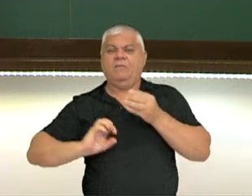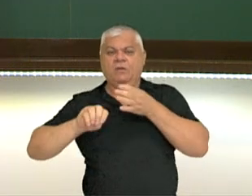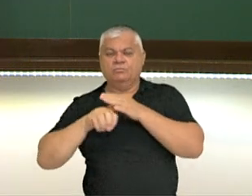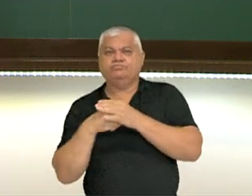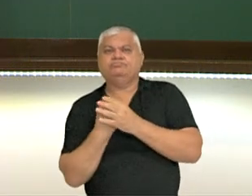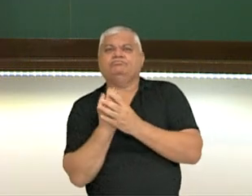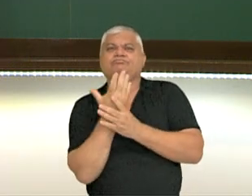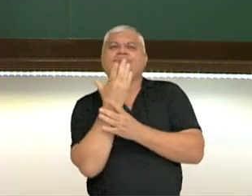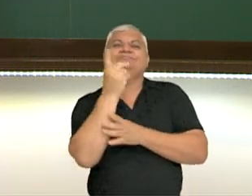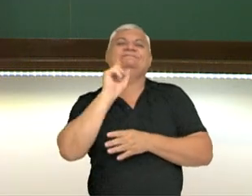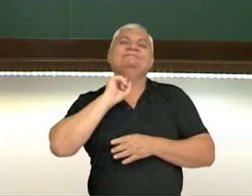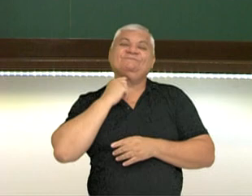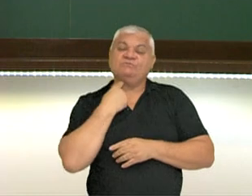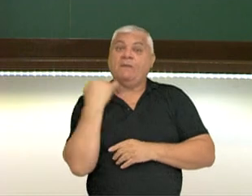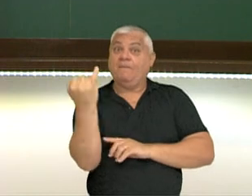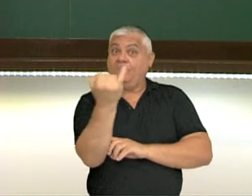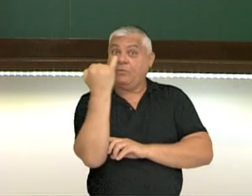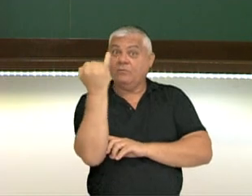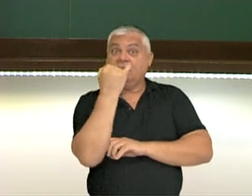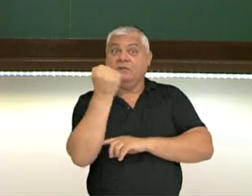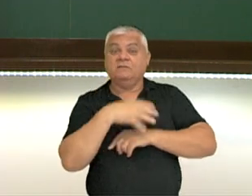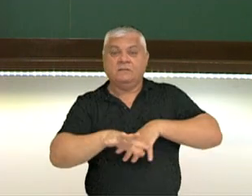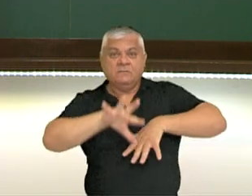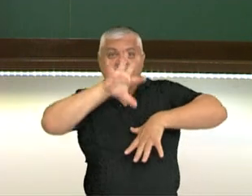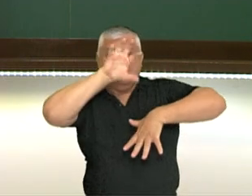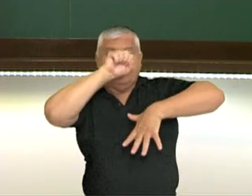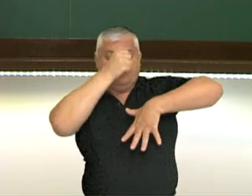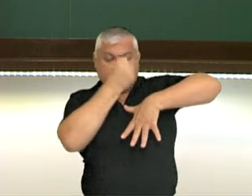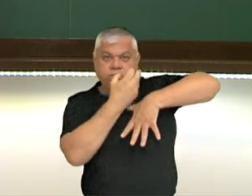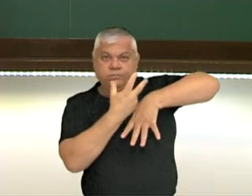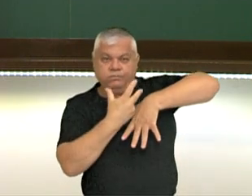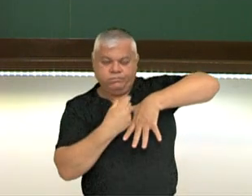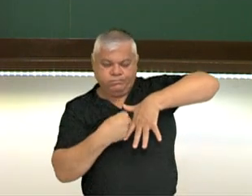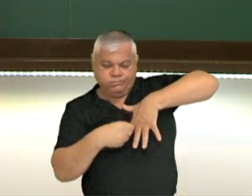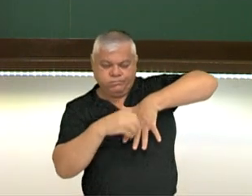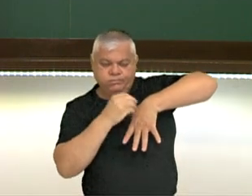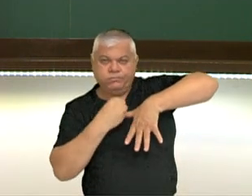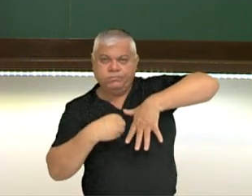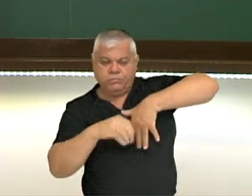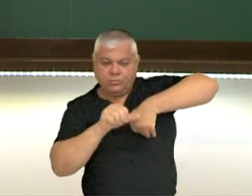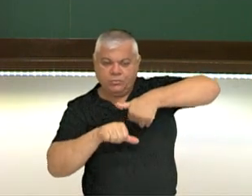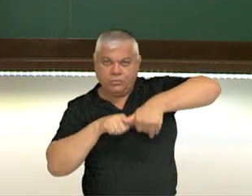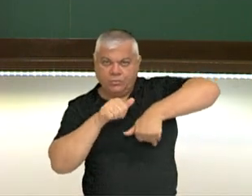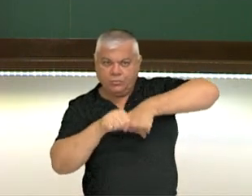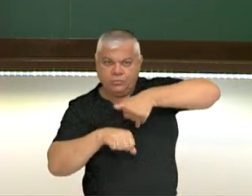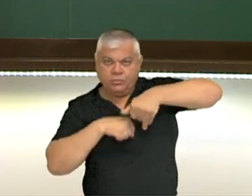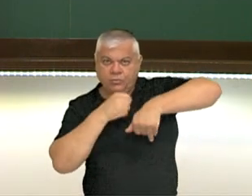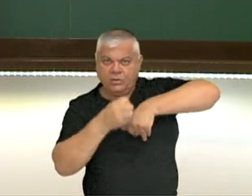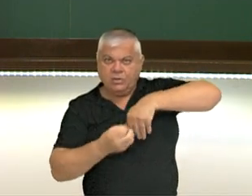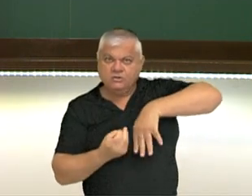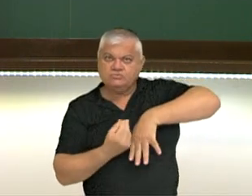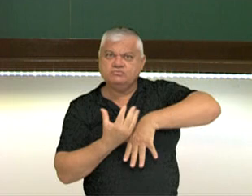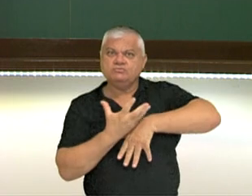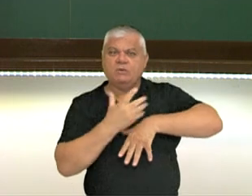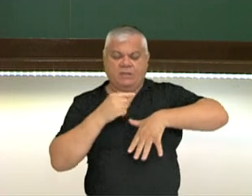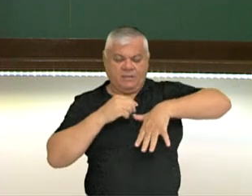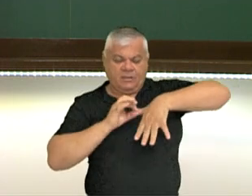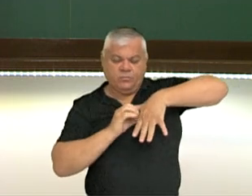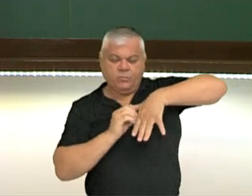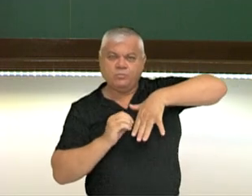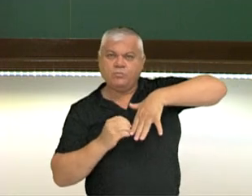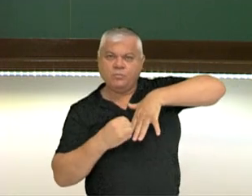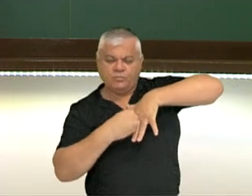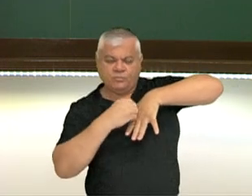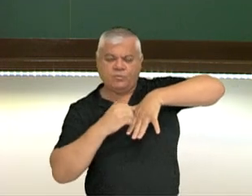parte mais importante da respiração, que são essas trocas gasosas, é nos alvéolos pulmonares que